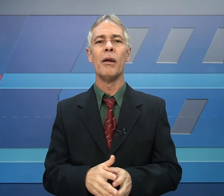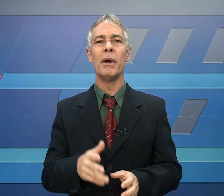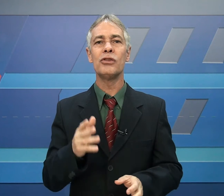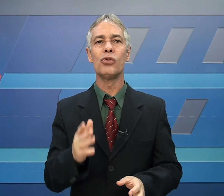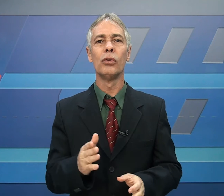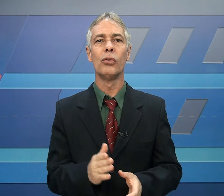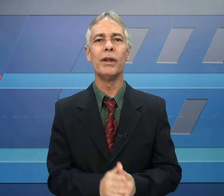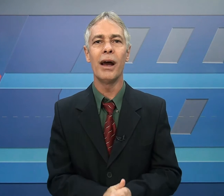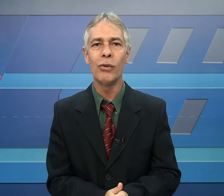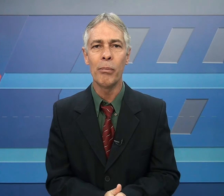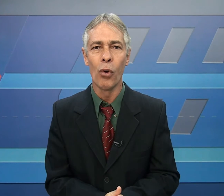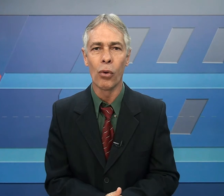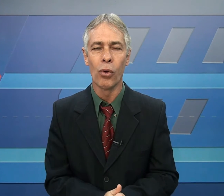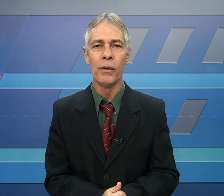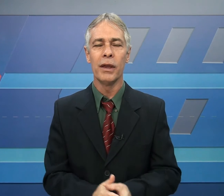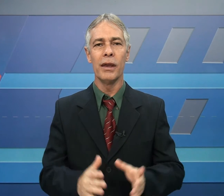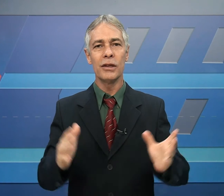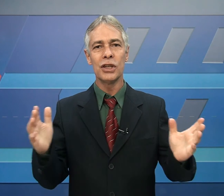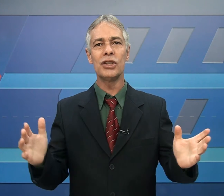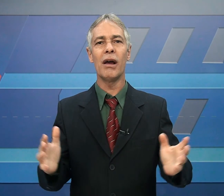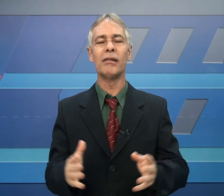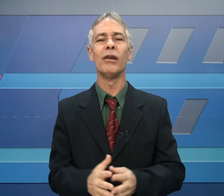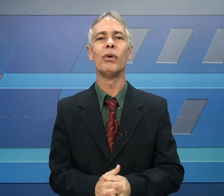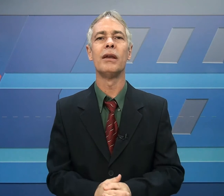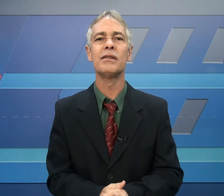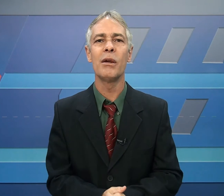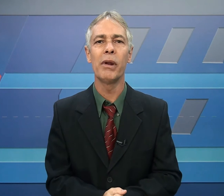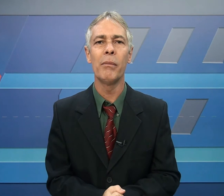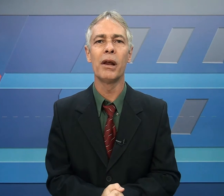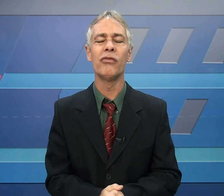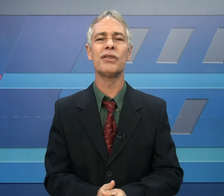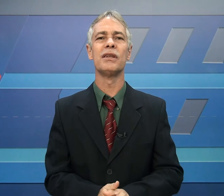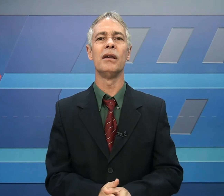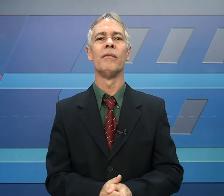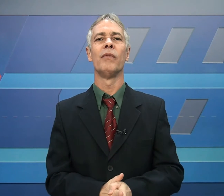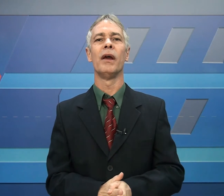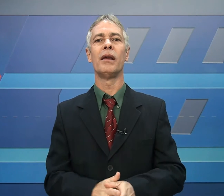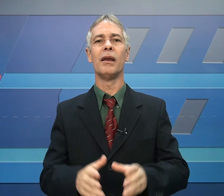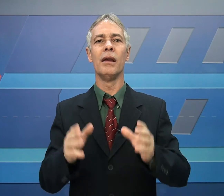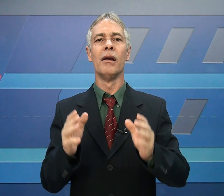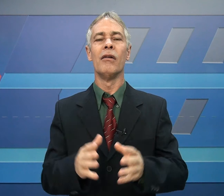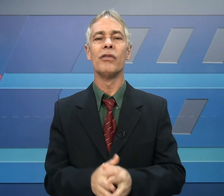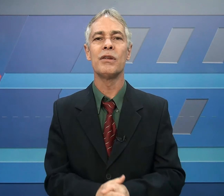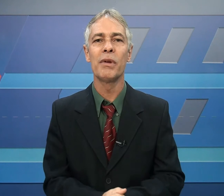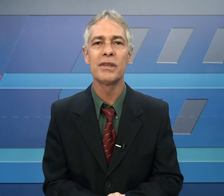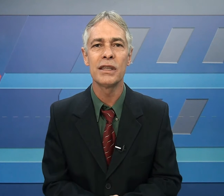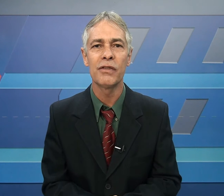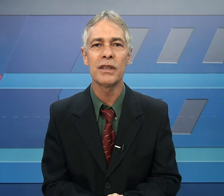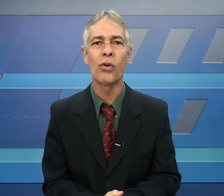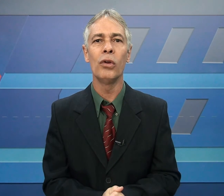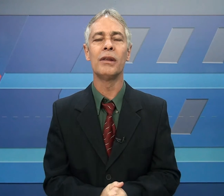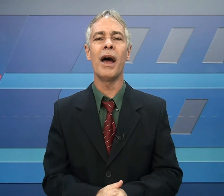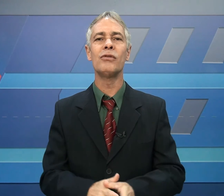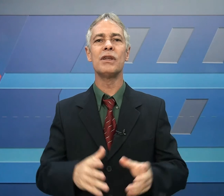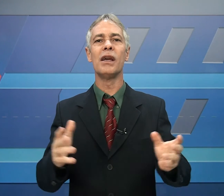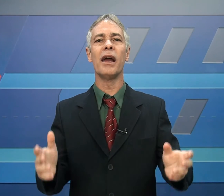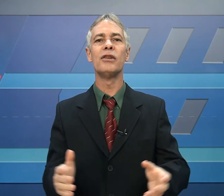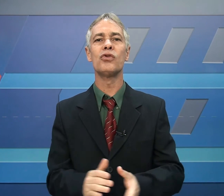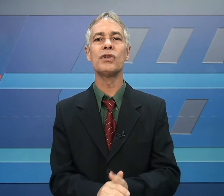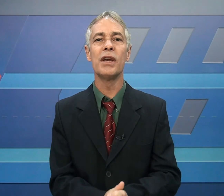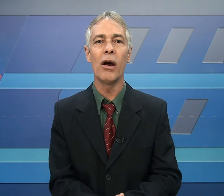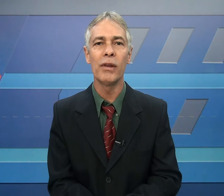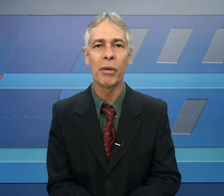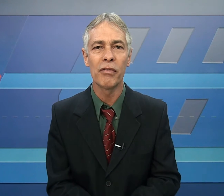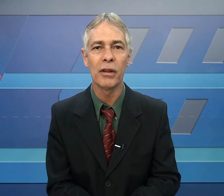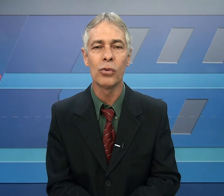bastante, mas todo cuidado é pouco. E a gente está atento aqui, sempre lembrando você, né, que você precisa de fazer contato, seguir a